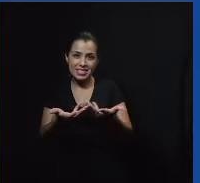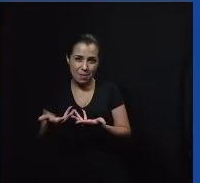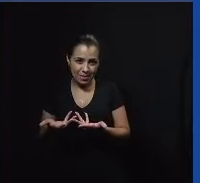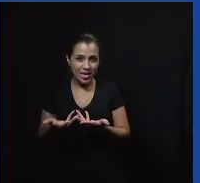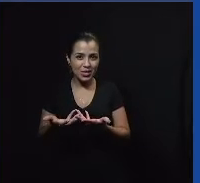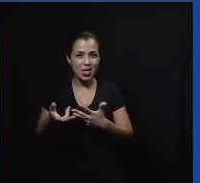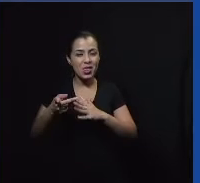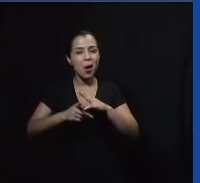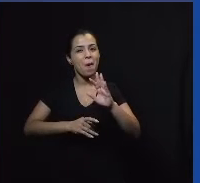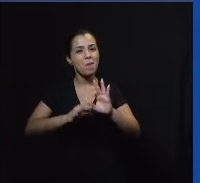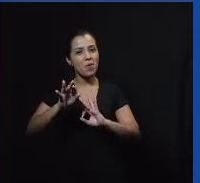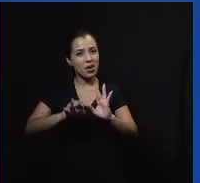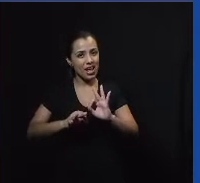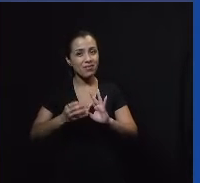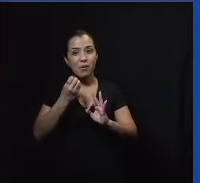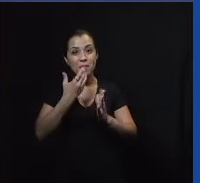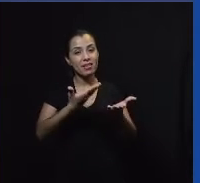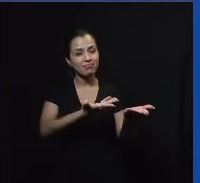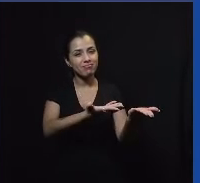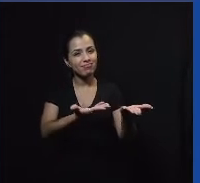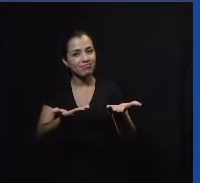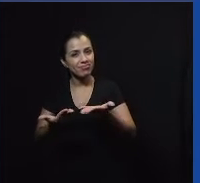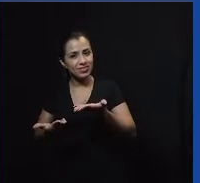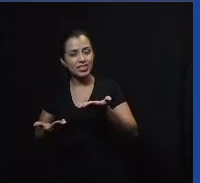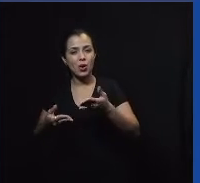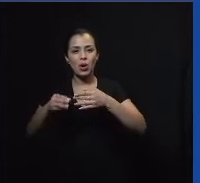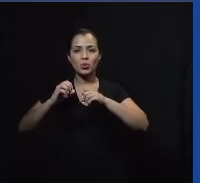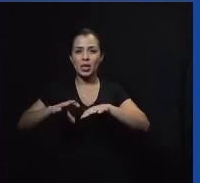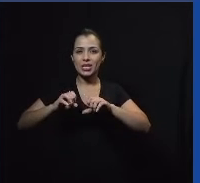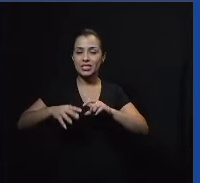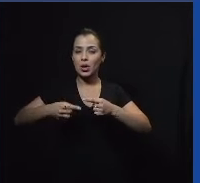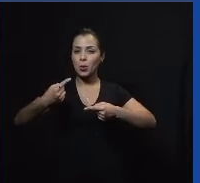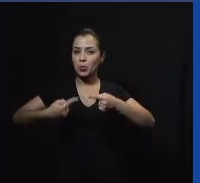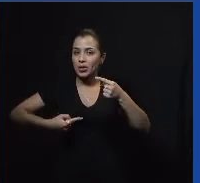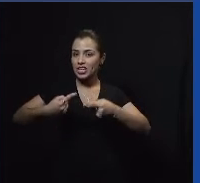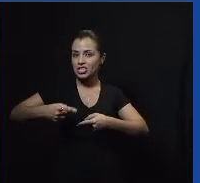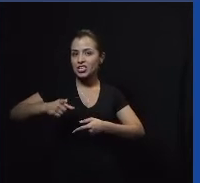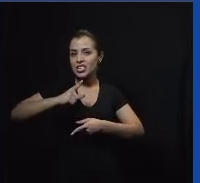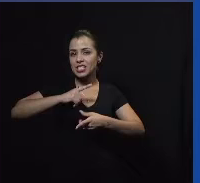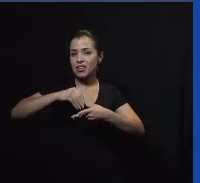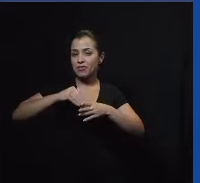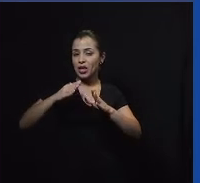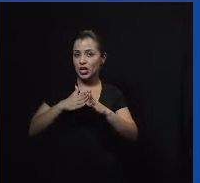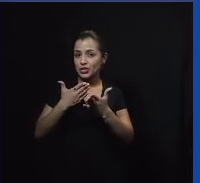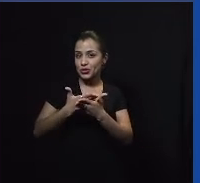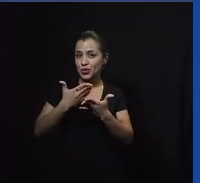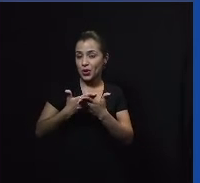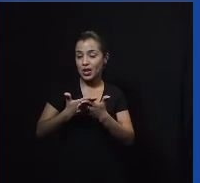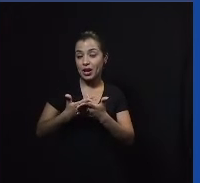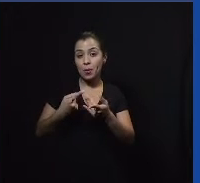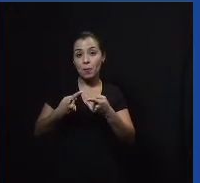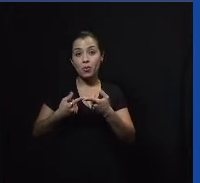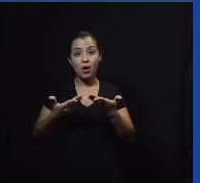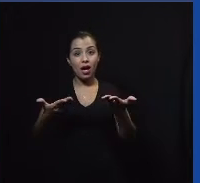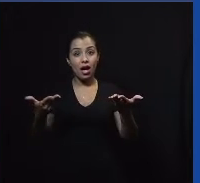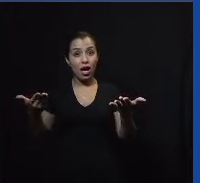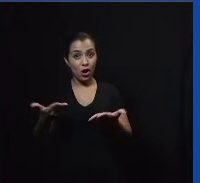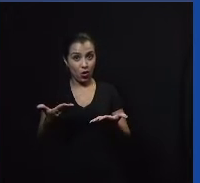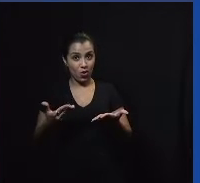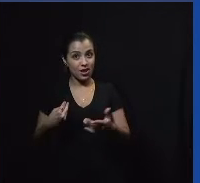de trabalhar temas de política, de educação política, né, dentro da escola, que eu acho que no cenário que a gente vive hoje é algo muito